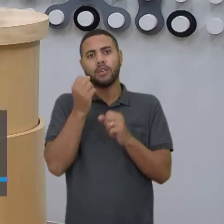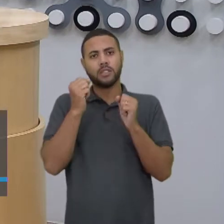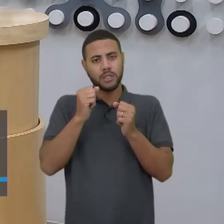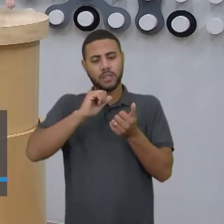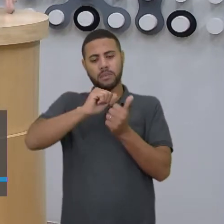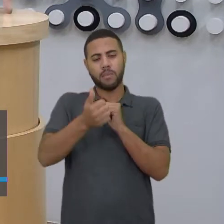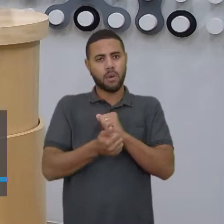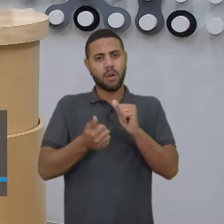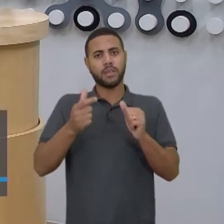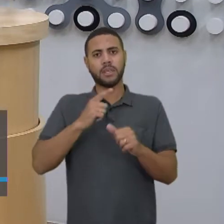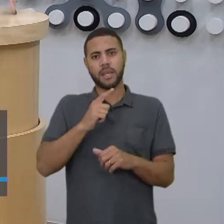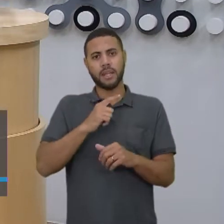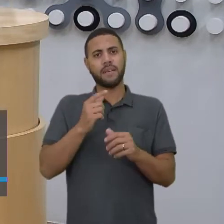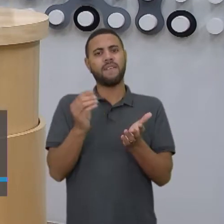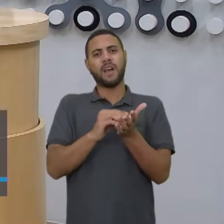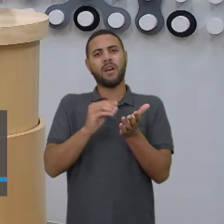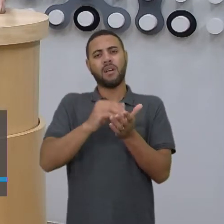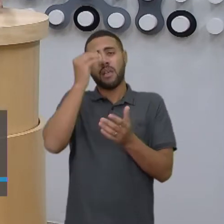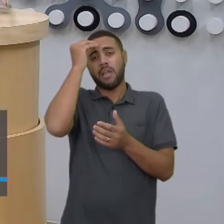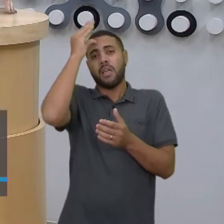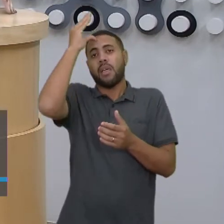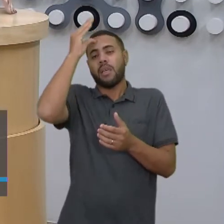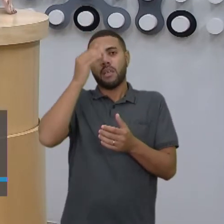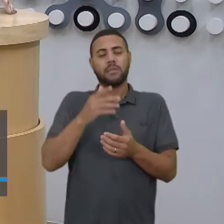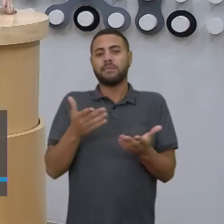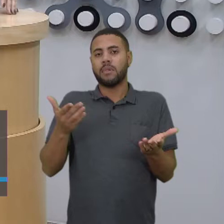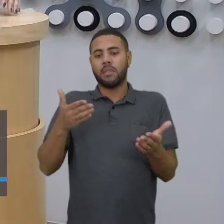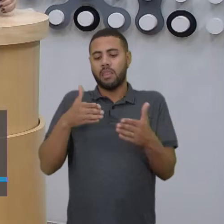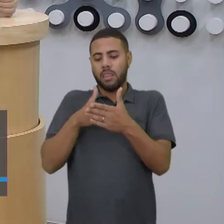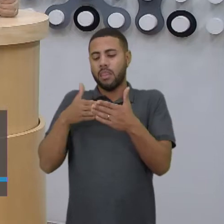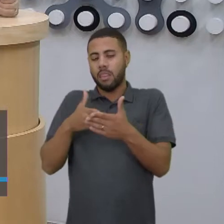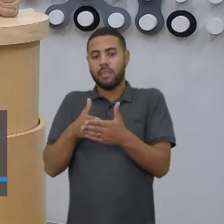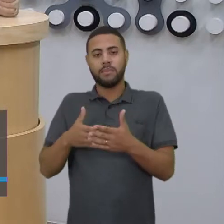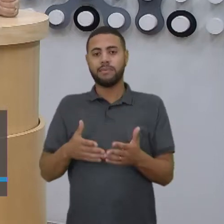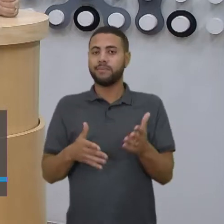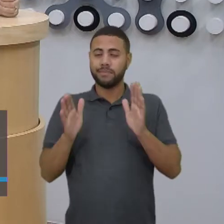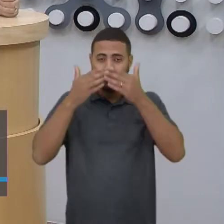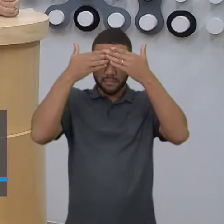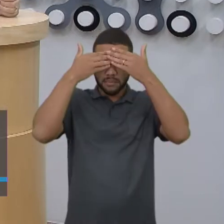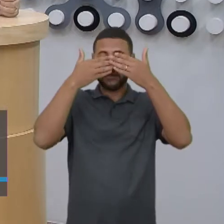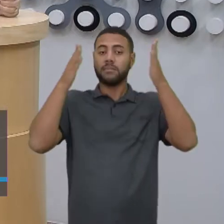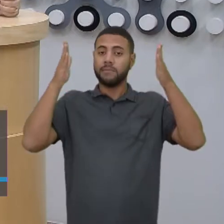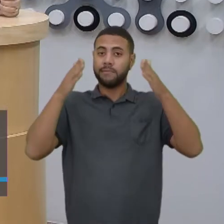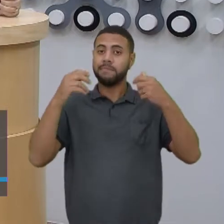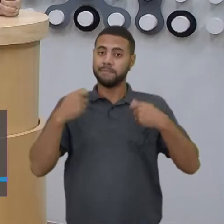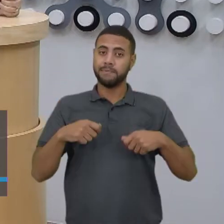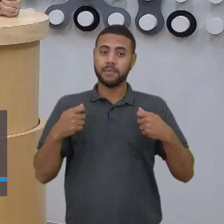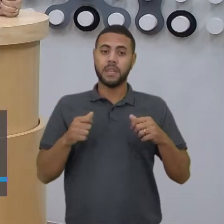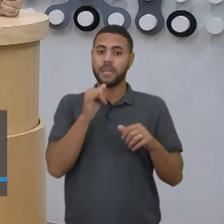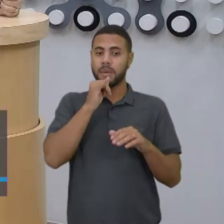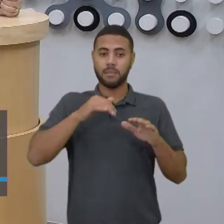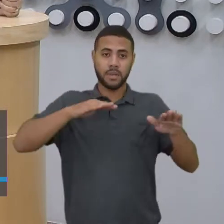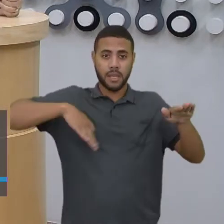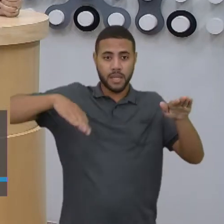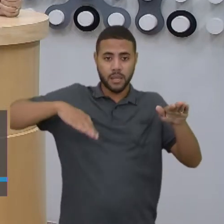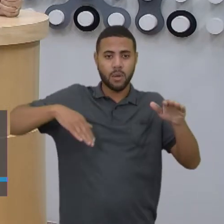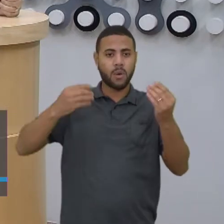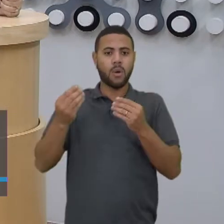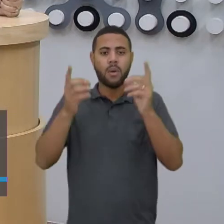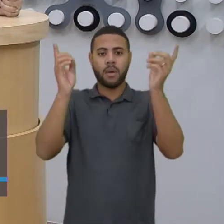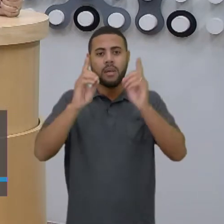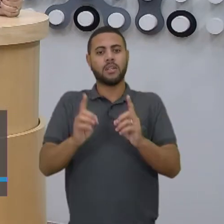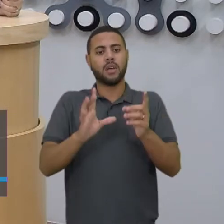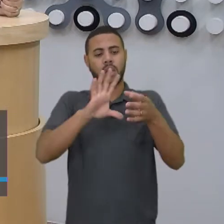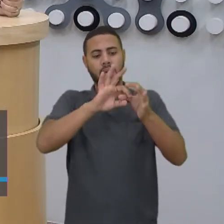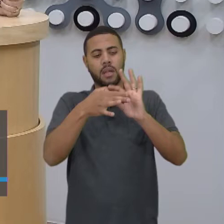talvez, porque a gente não investiga e não vai atrás, nunca ninguém nos falou. Porque na minha cabeça, natação paralímpica só existe